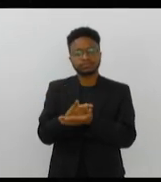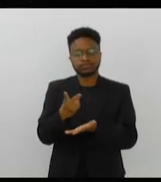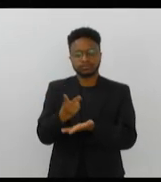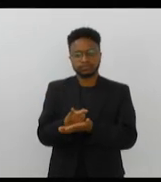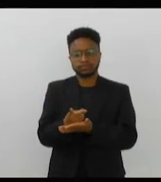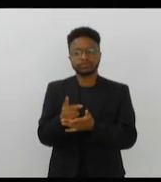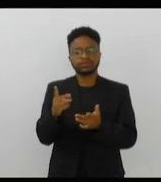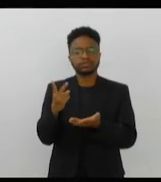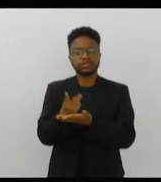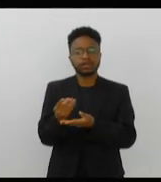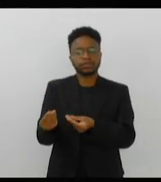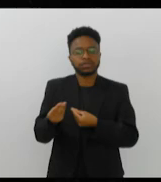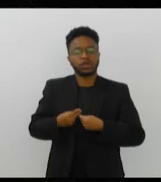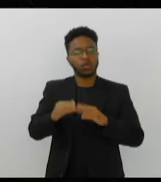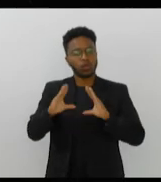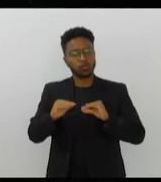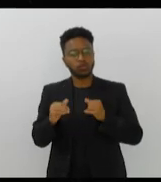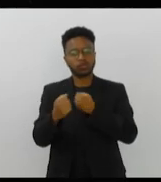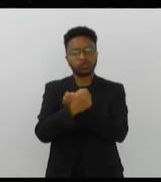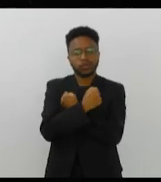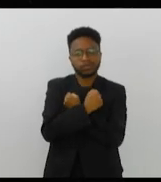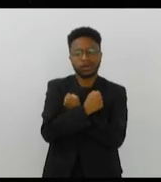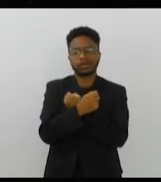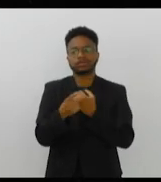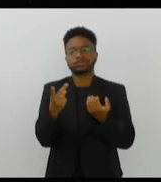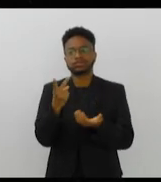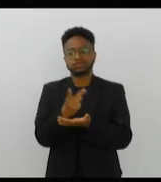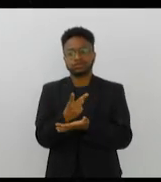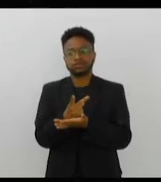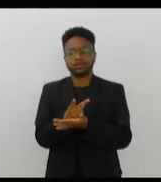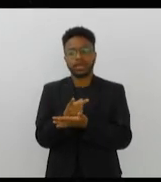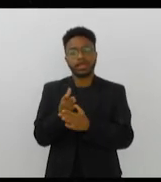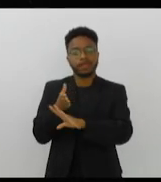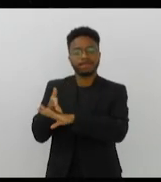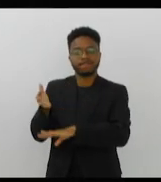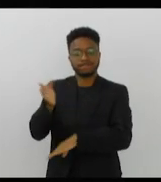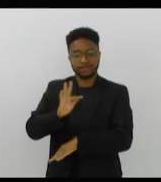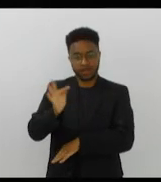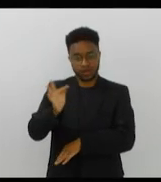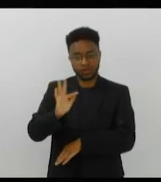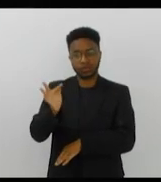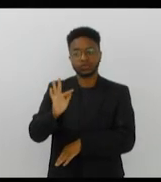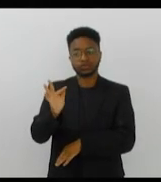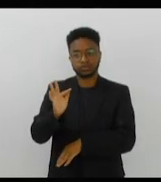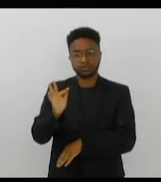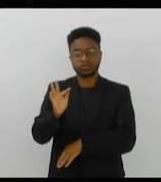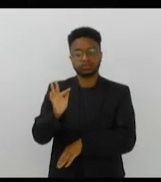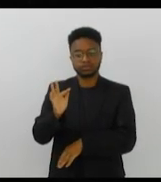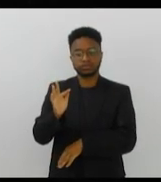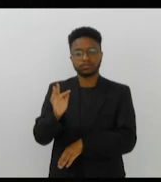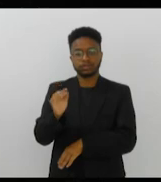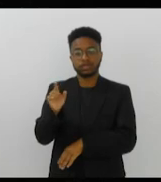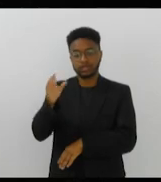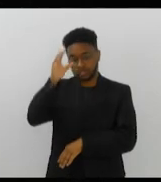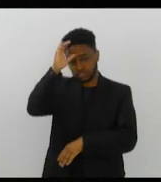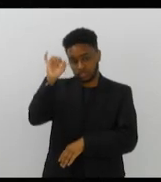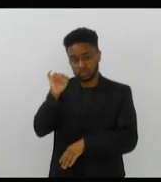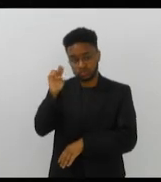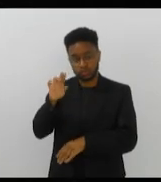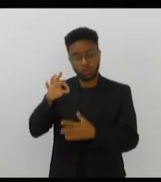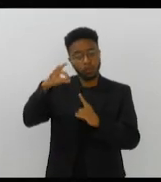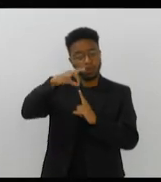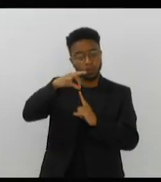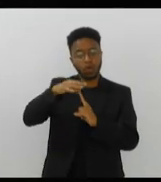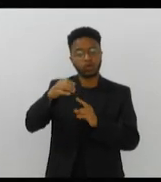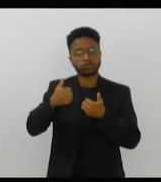me dava ali uma palavra, um conforto, um abraço. Ela ia para a faculdade para o ponto, tia Ju lá no ponto do ônibus